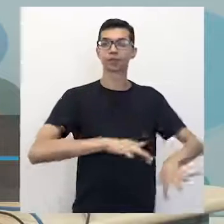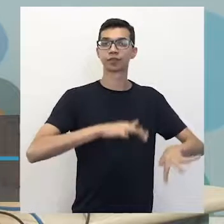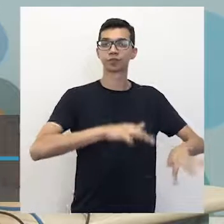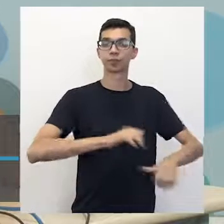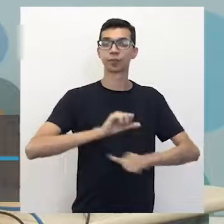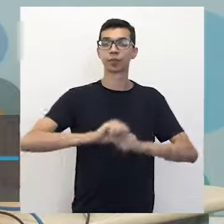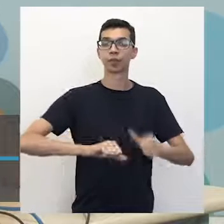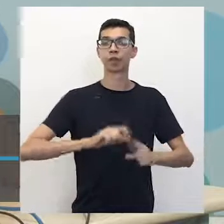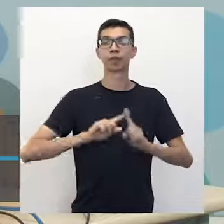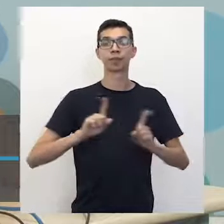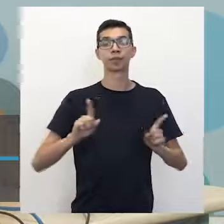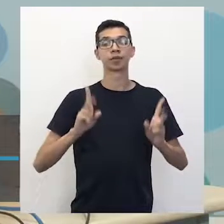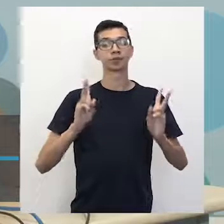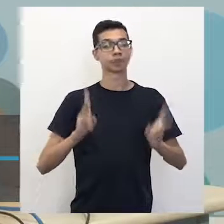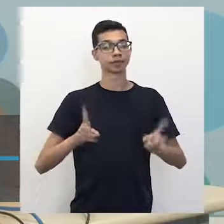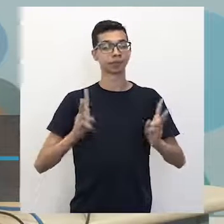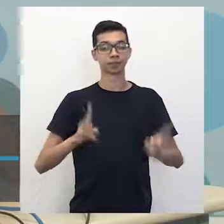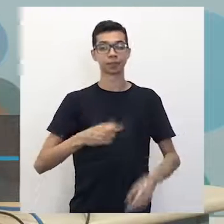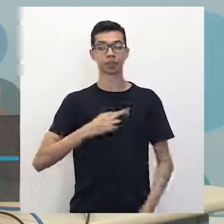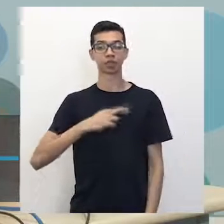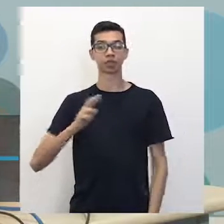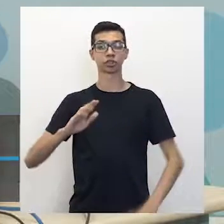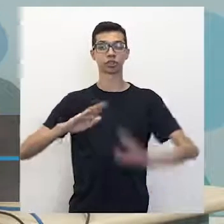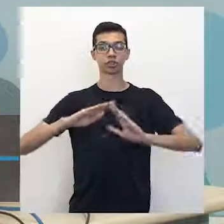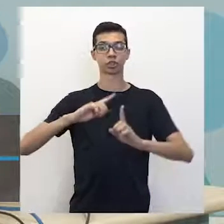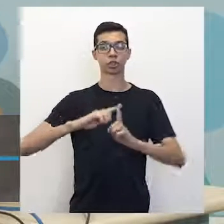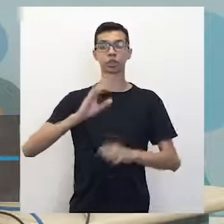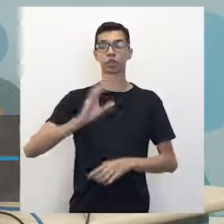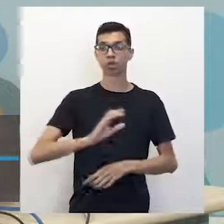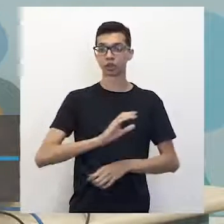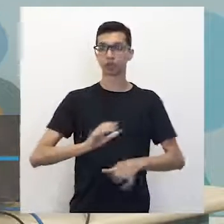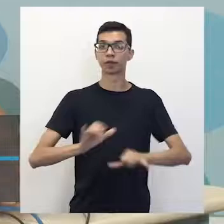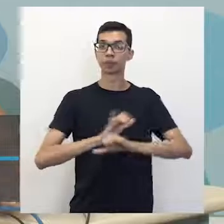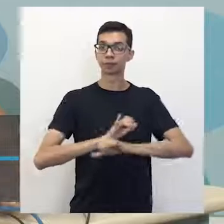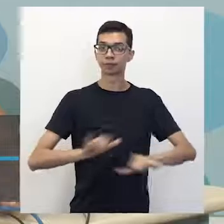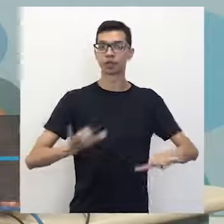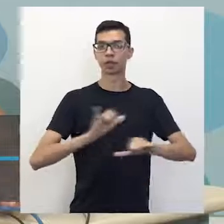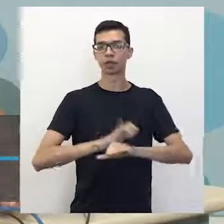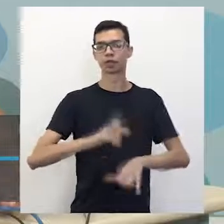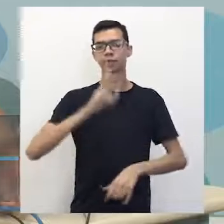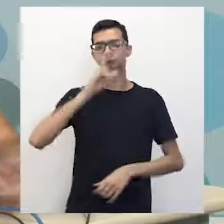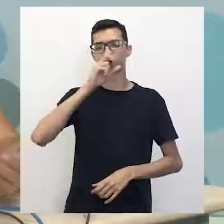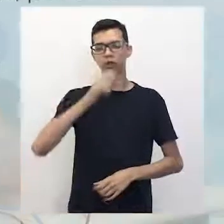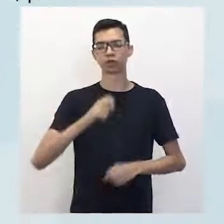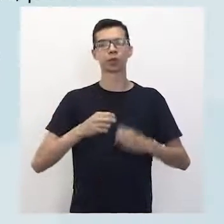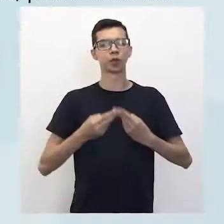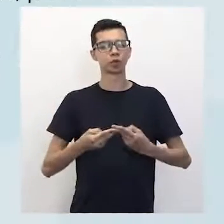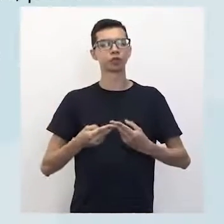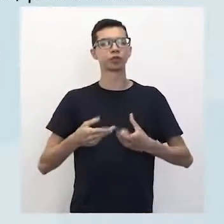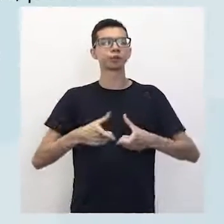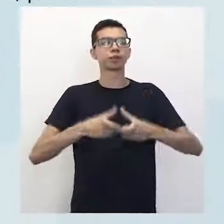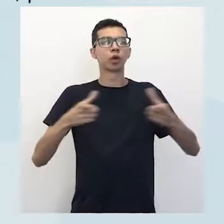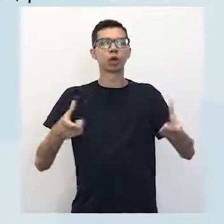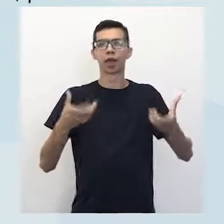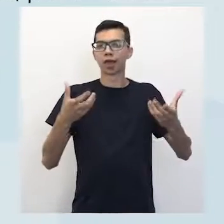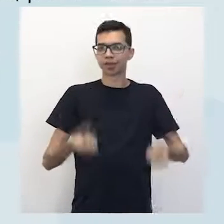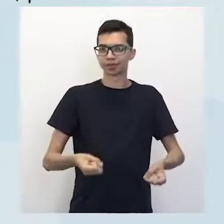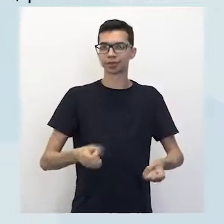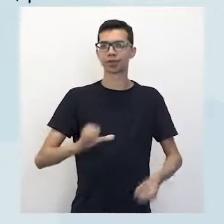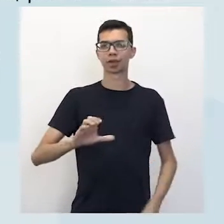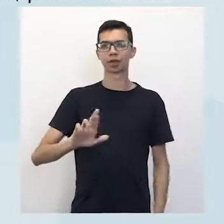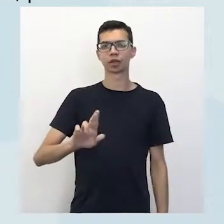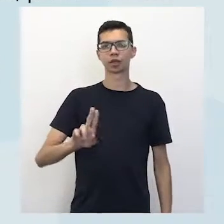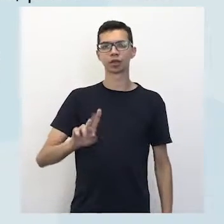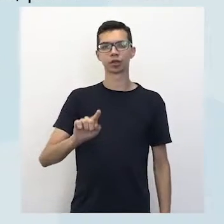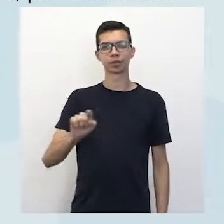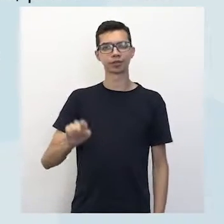ainda é muito forte. Então, muitos toparem para as cruzadas com esse objetivo. E os burgueses, né, aqueles que já estão se dedicando ao